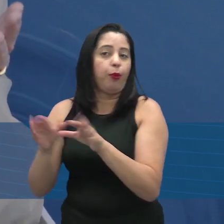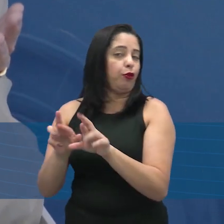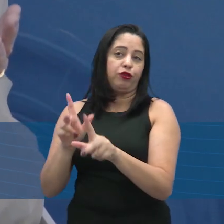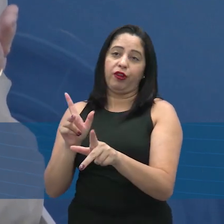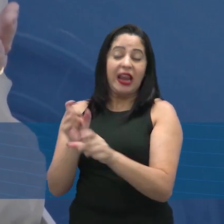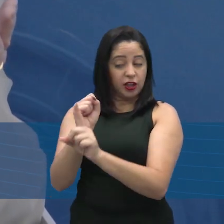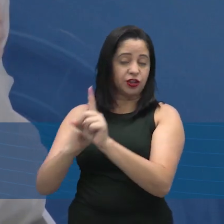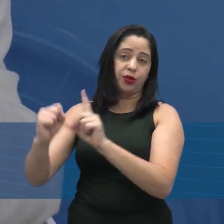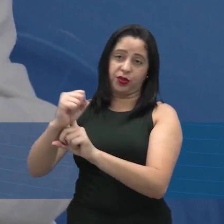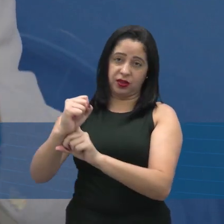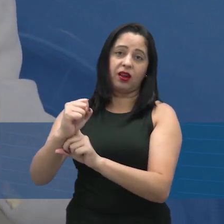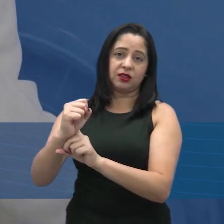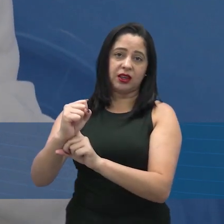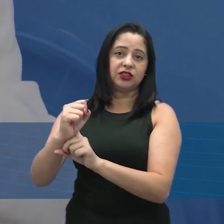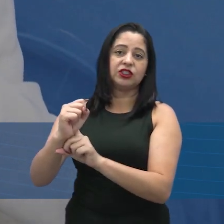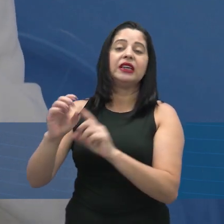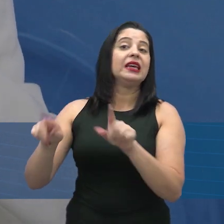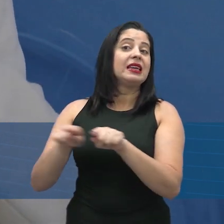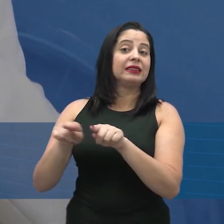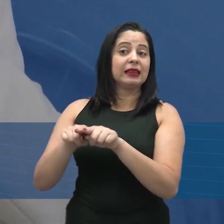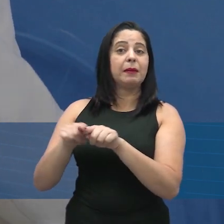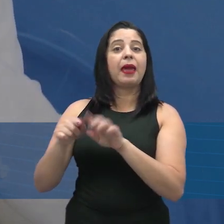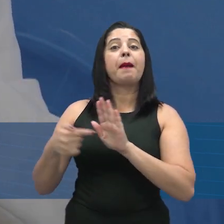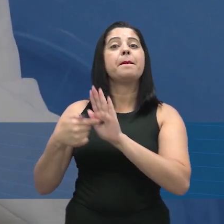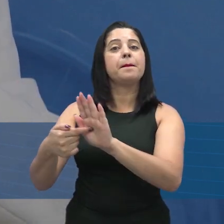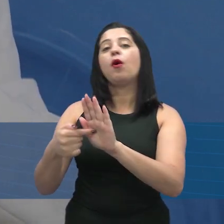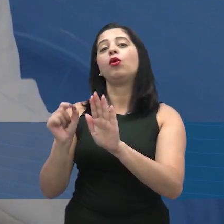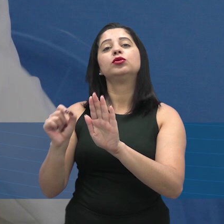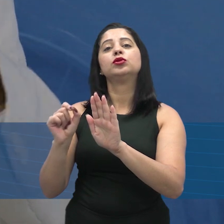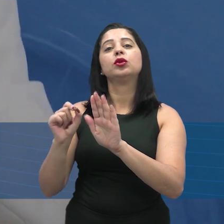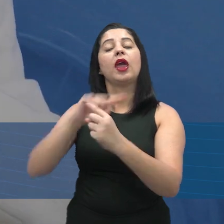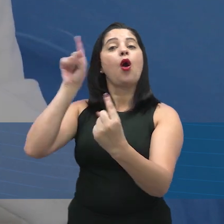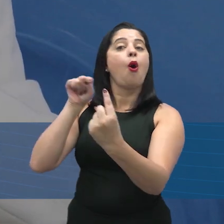nova classe média. E isso vai definir também o que ela pode